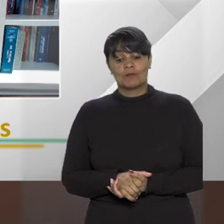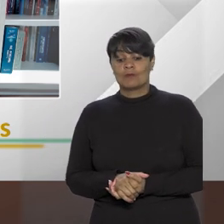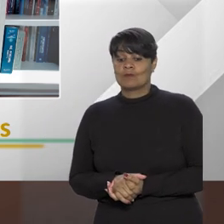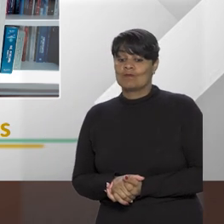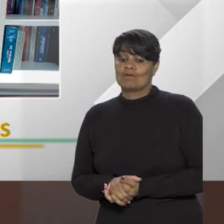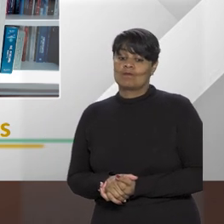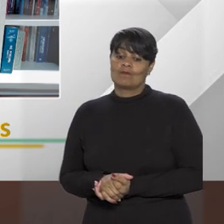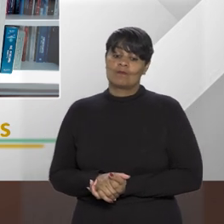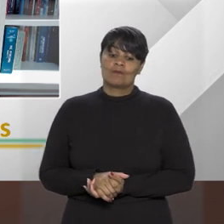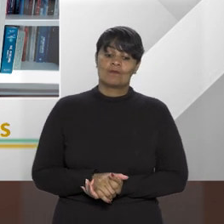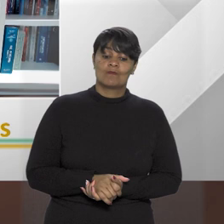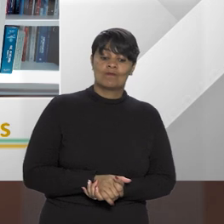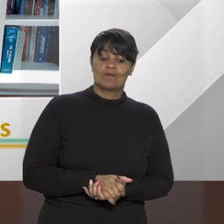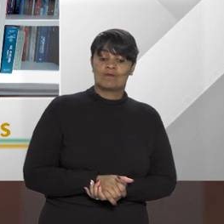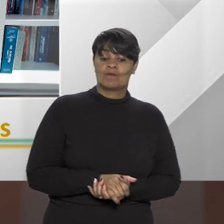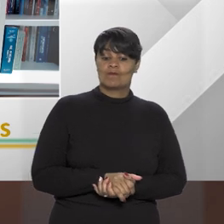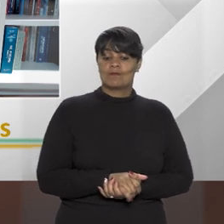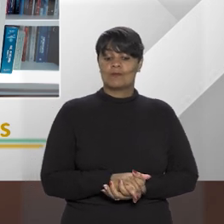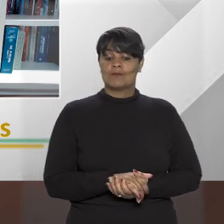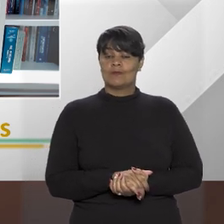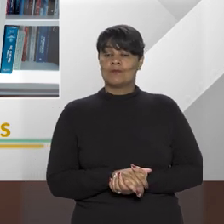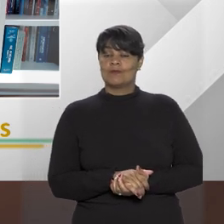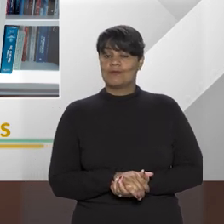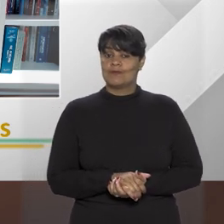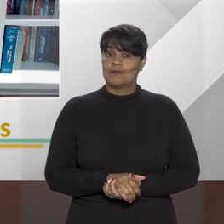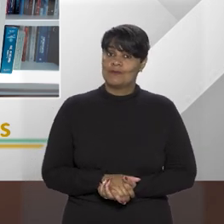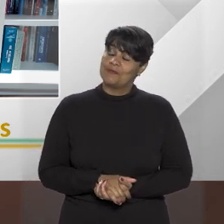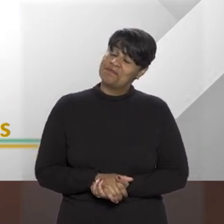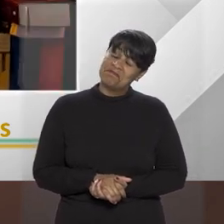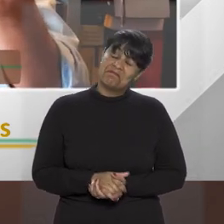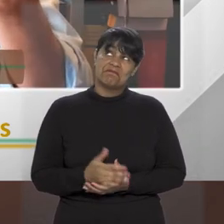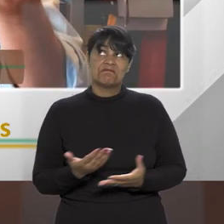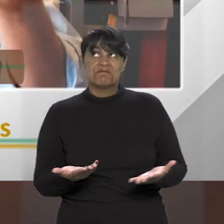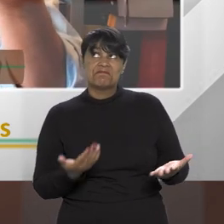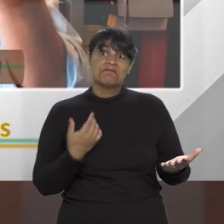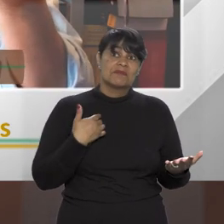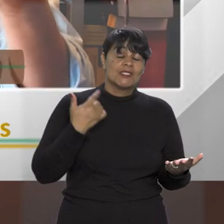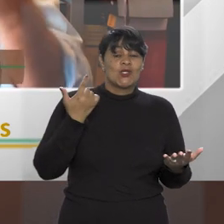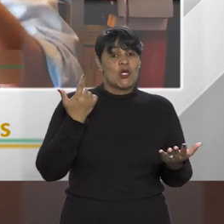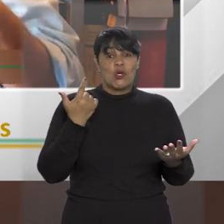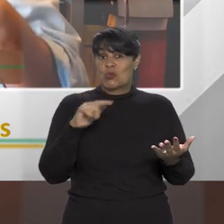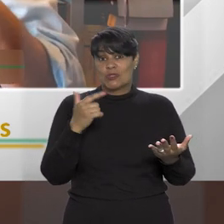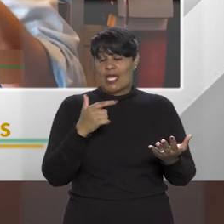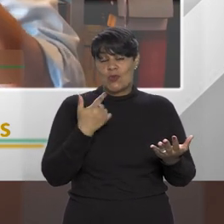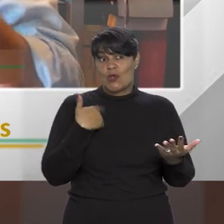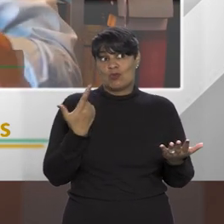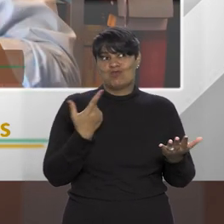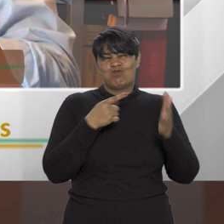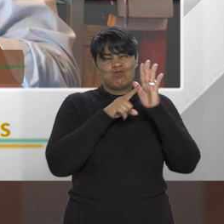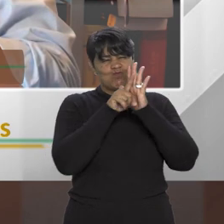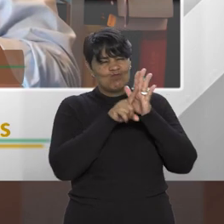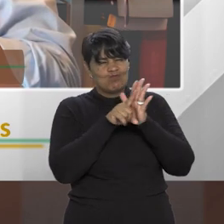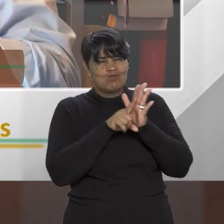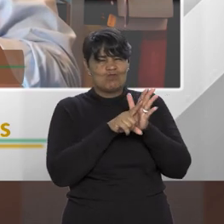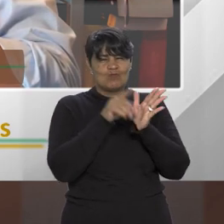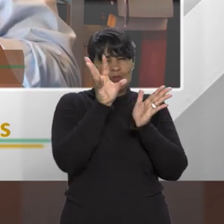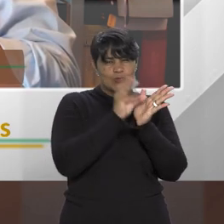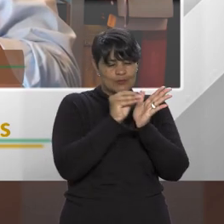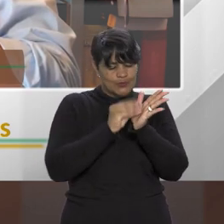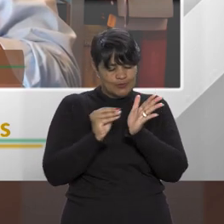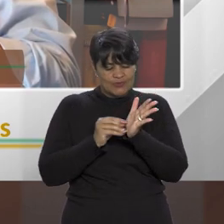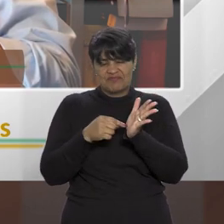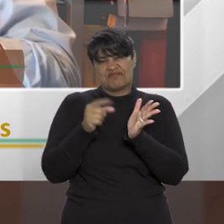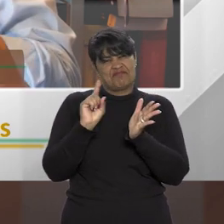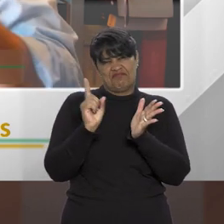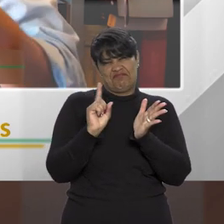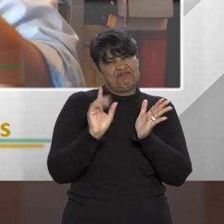pesquisas sobre isso, dados de pesquisa sobre isso. Eu vou falar, portanto, de uma impressão a partir da minha bolha. A minha impressão